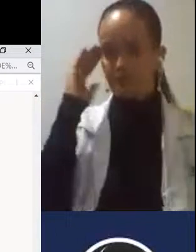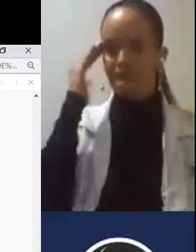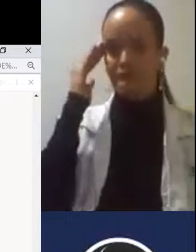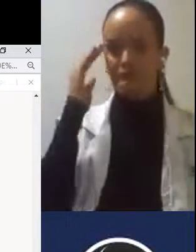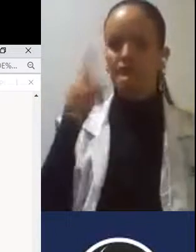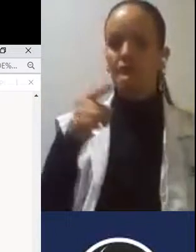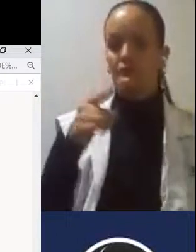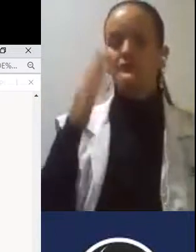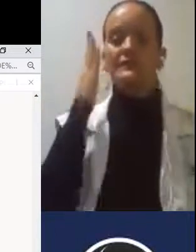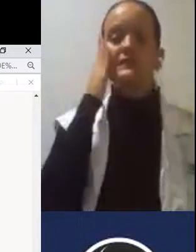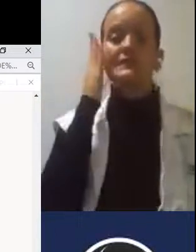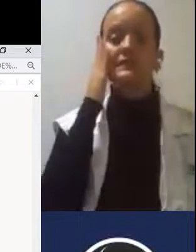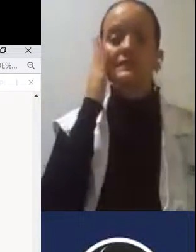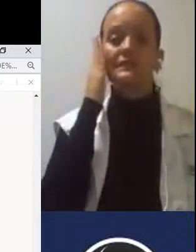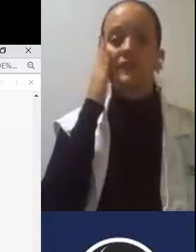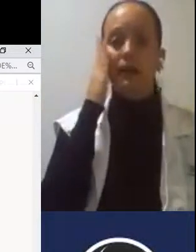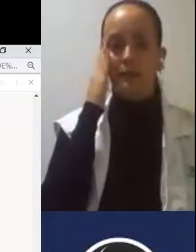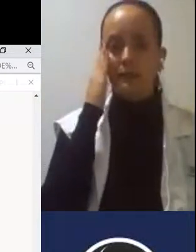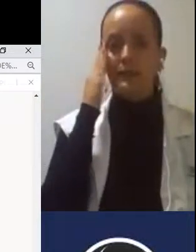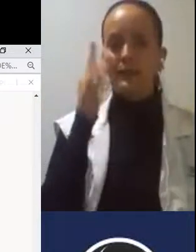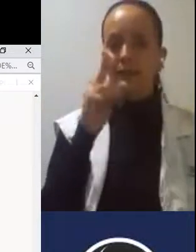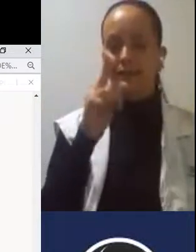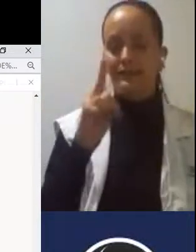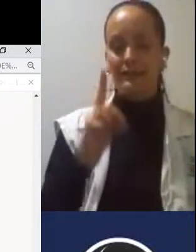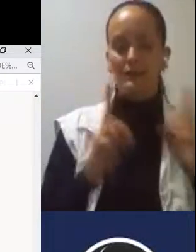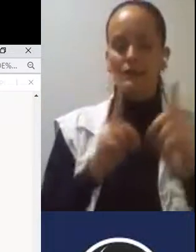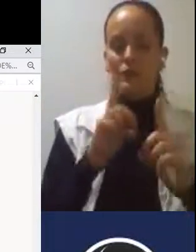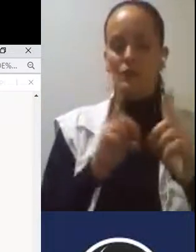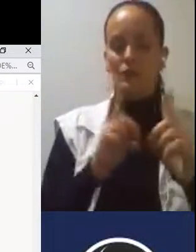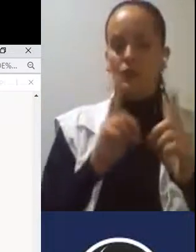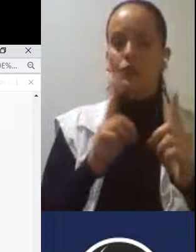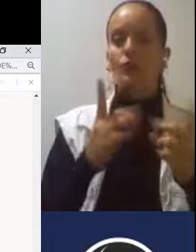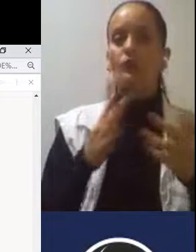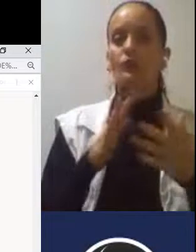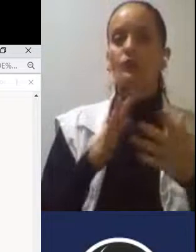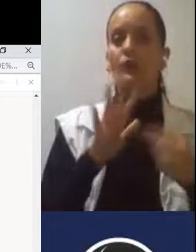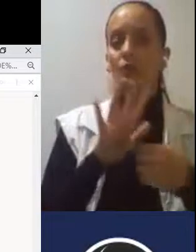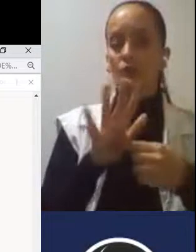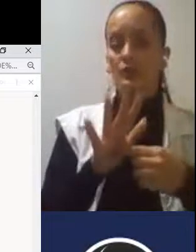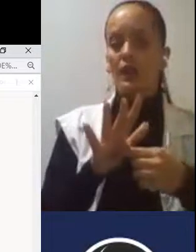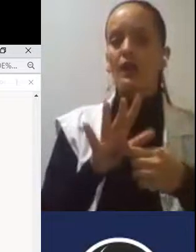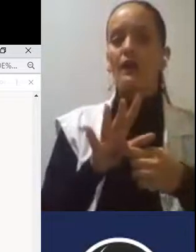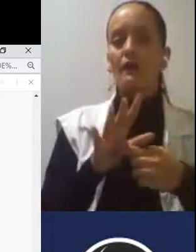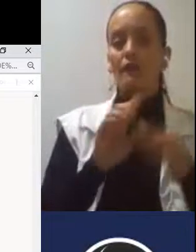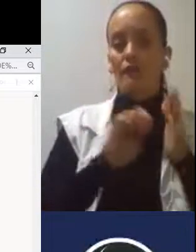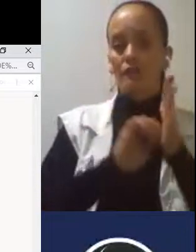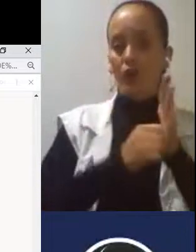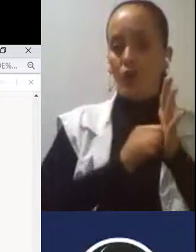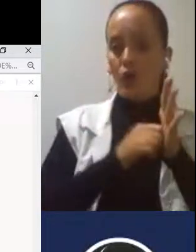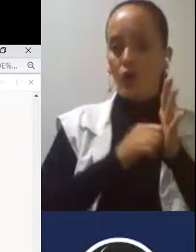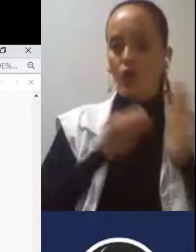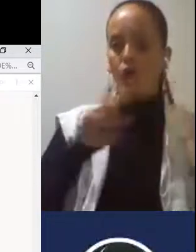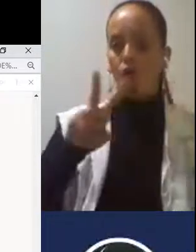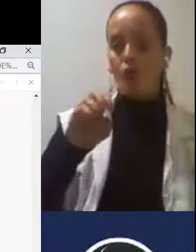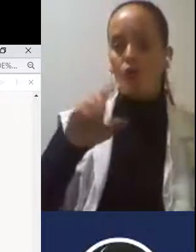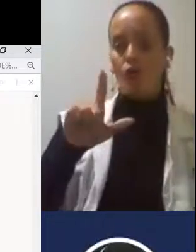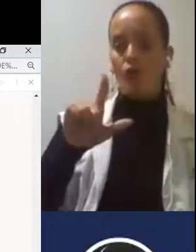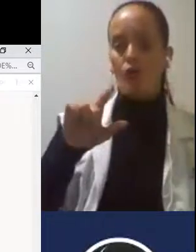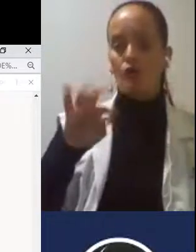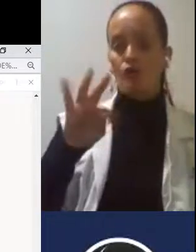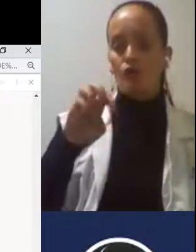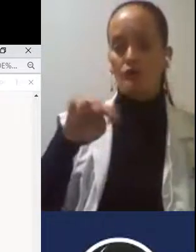carga. Esse símbolo aqui, ó, como tem o Vzinho, vai representar o voltímetro. Esse símbolo aqui, como tem o Azinho, vai